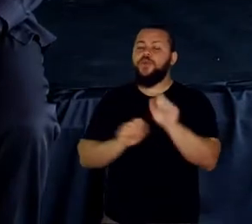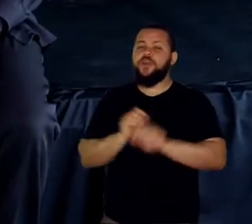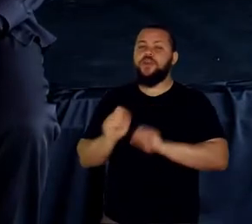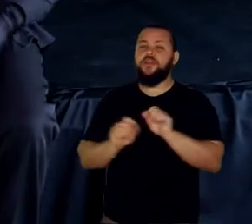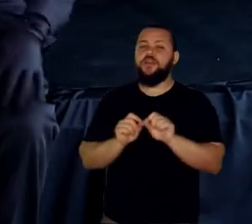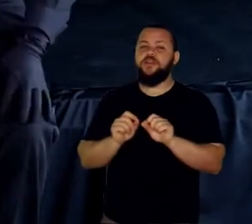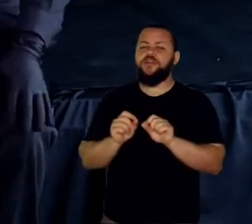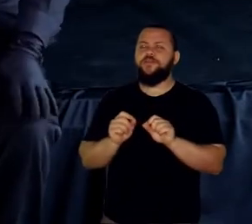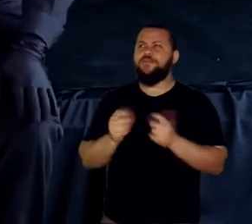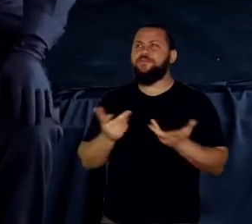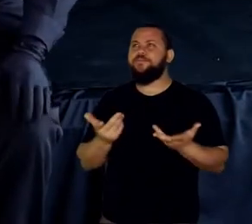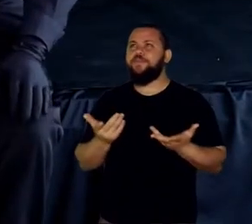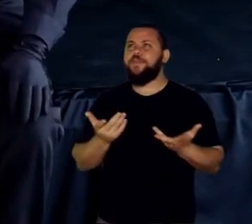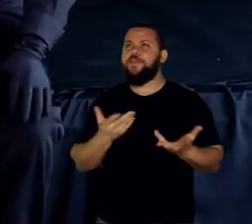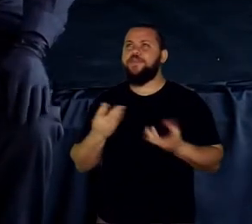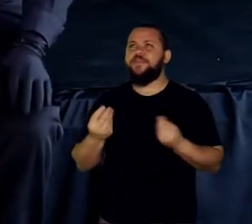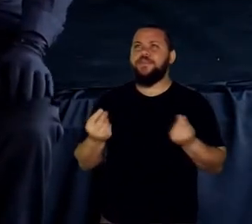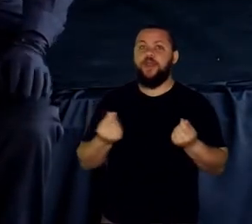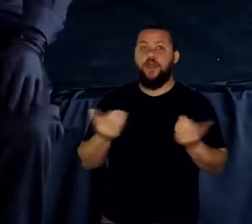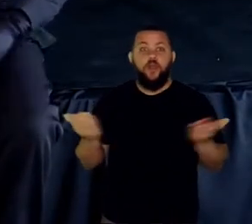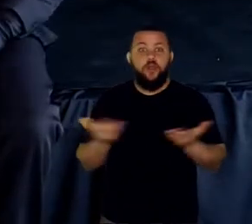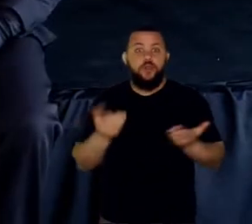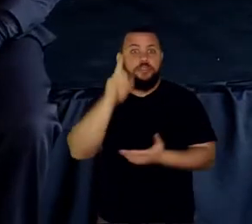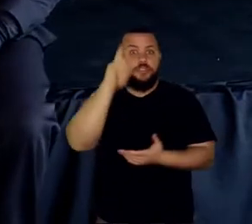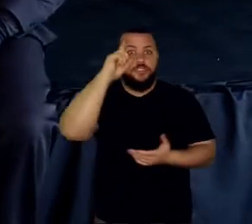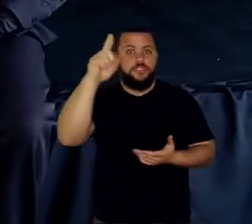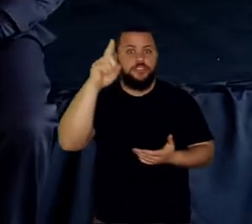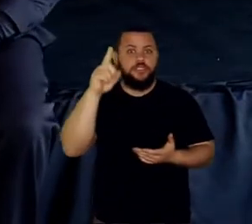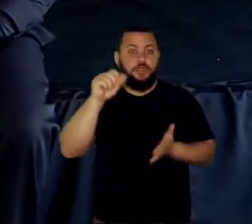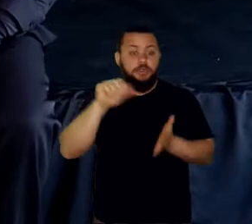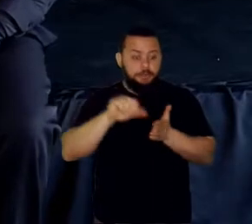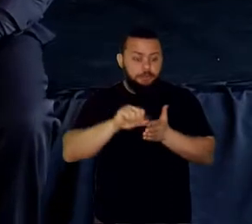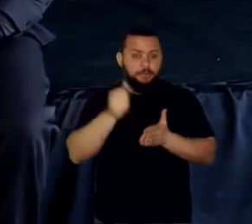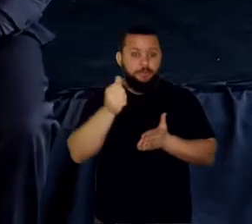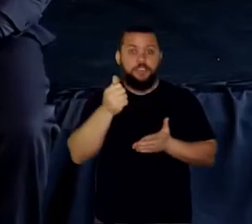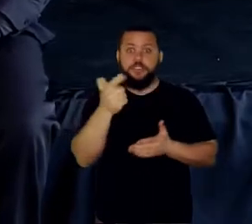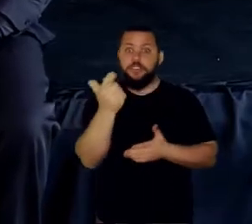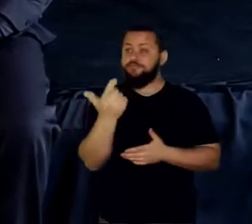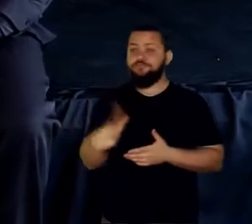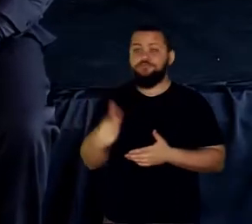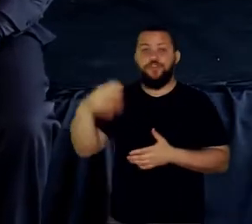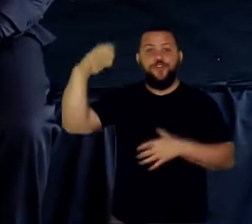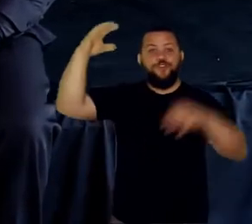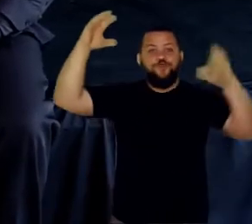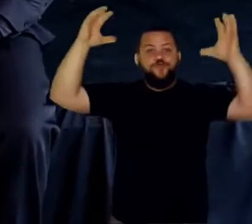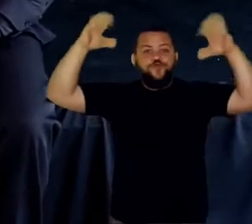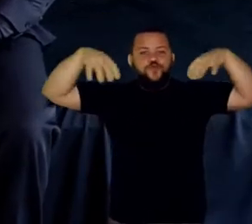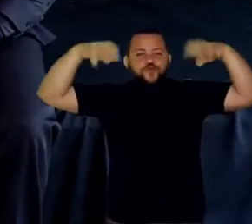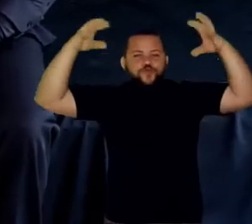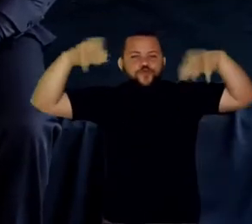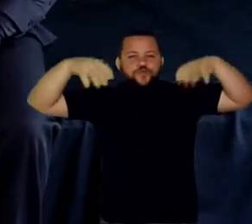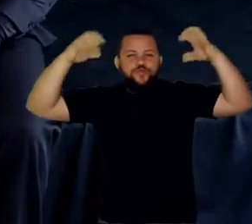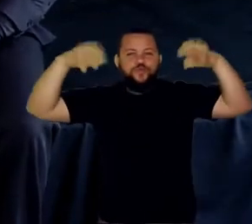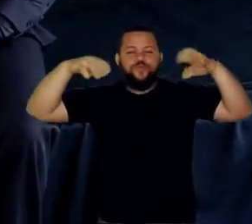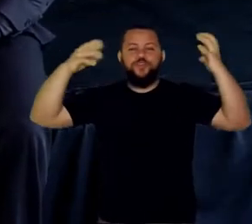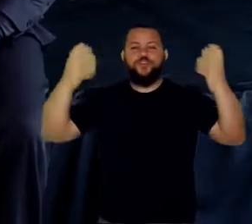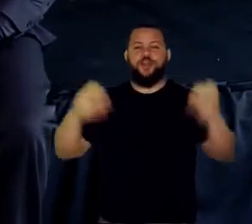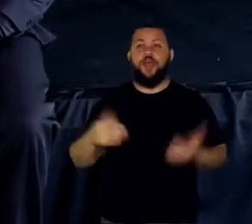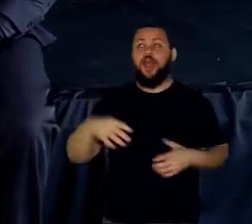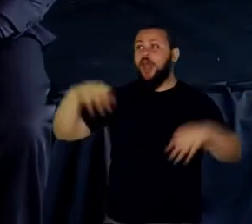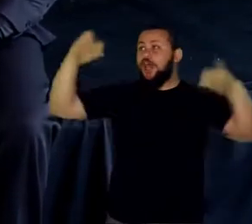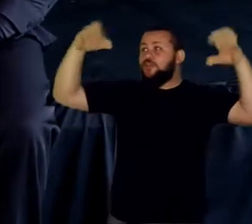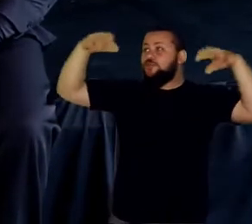coisa assim? Porque hoje é o primeiro dia que não chove aqui, que a chuva veio para,